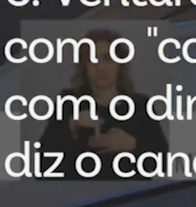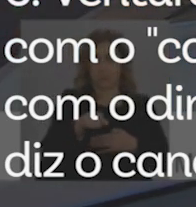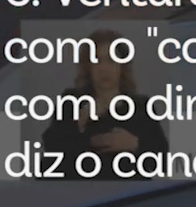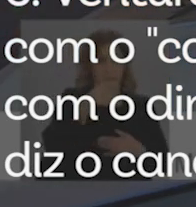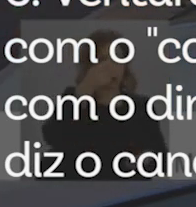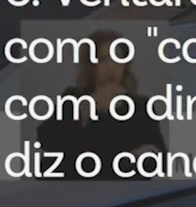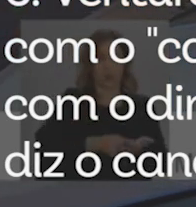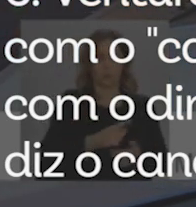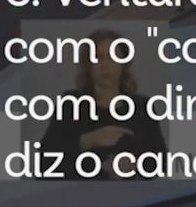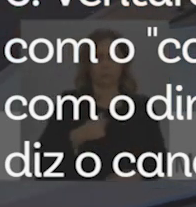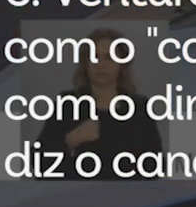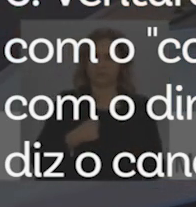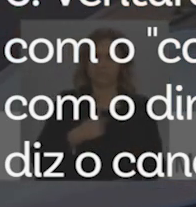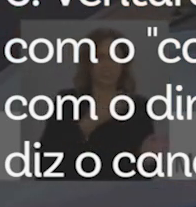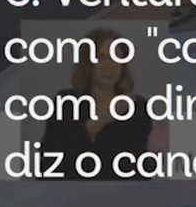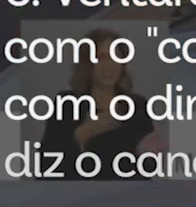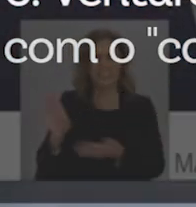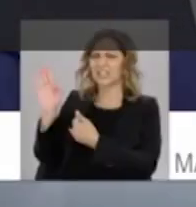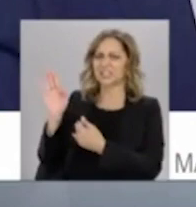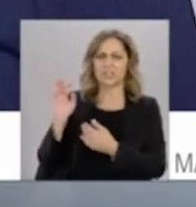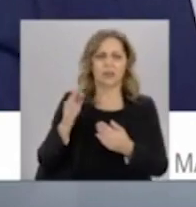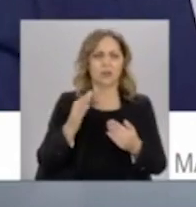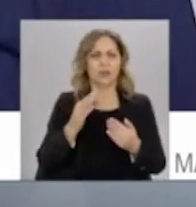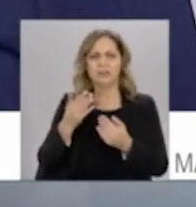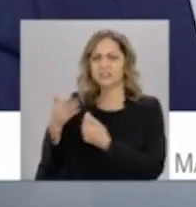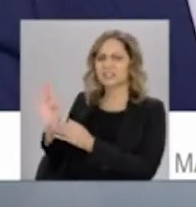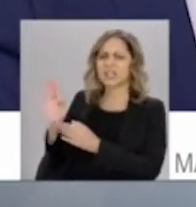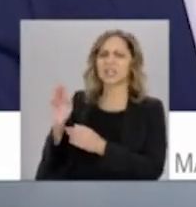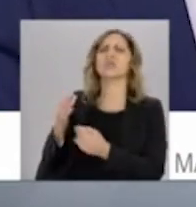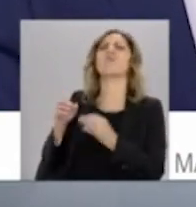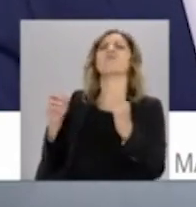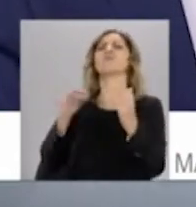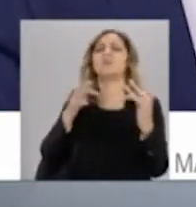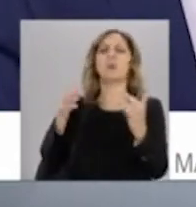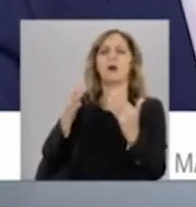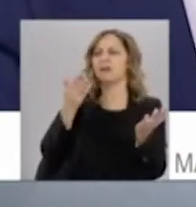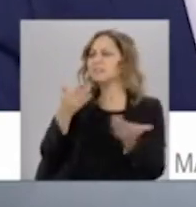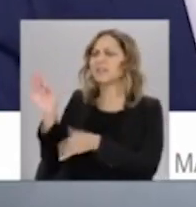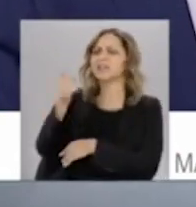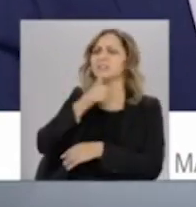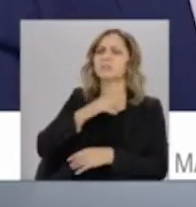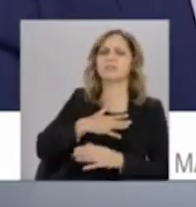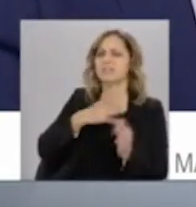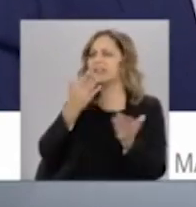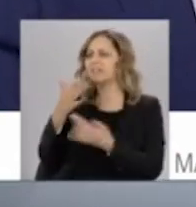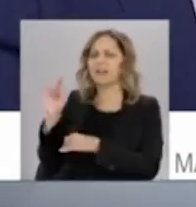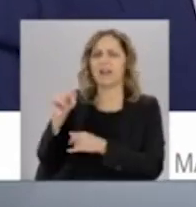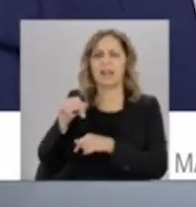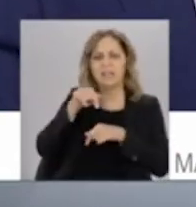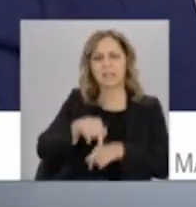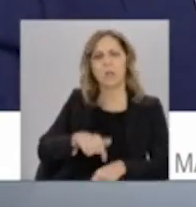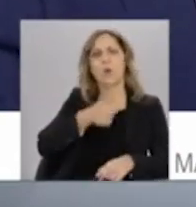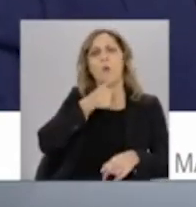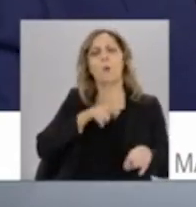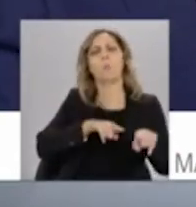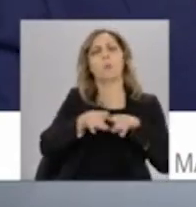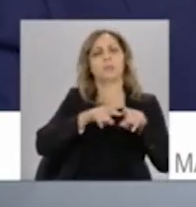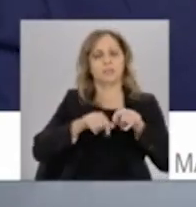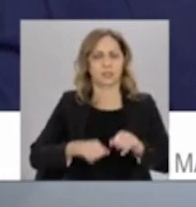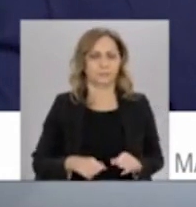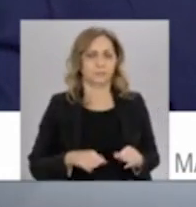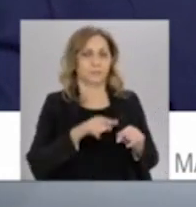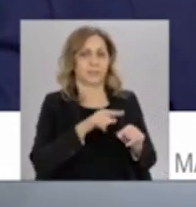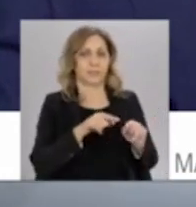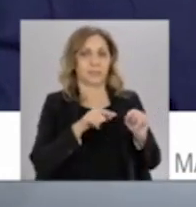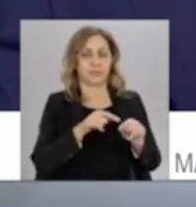falar de um calote. Deixe lá o e André Ventura. Deixe lá o Luís Felipe Vieira e o Benfica. Ventura, André Ventura, Rodrigues é candidato, fala